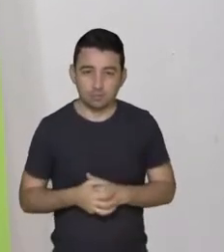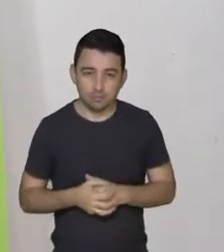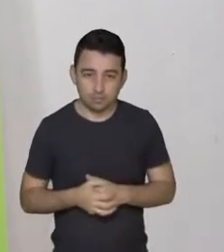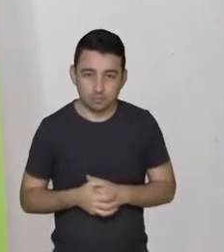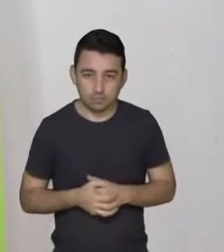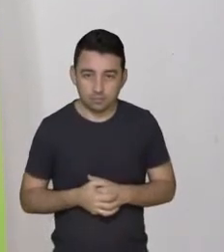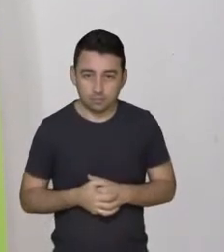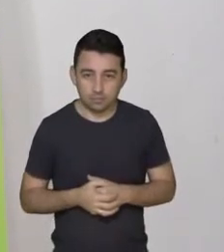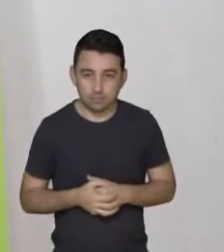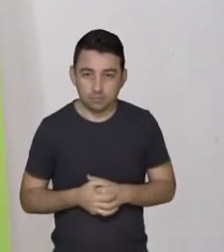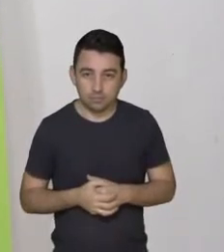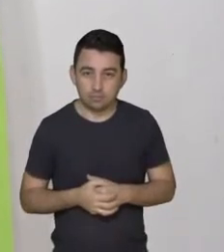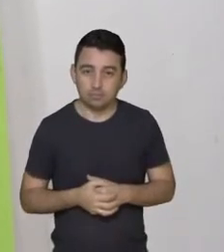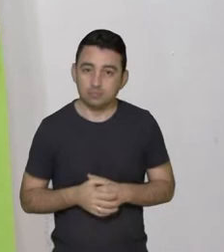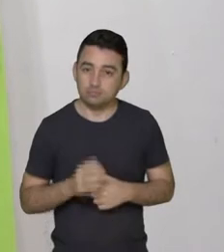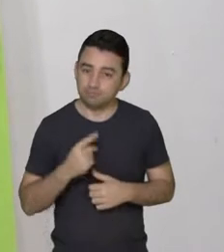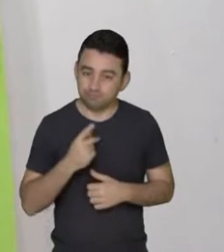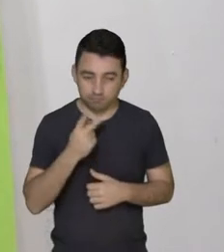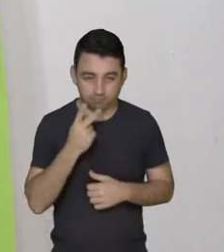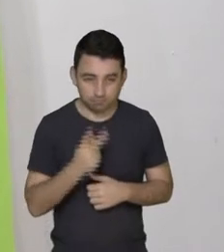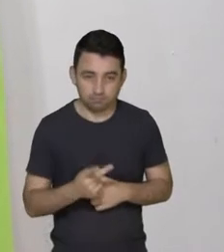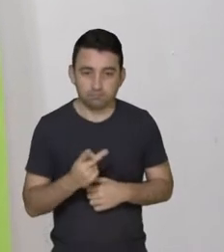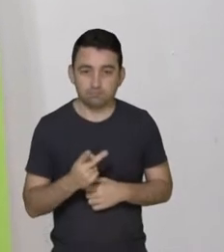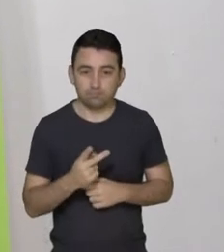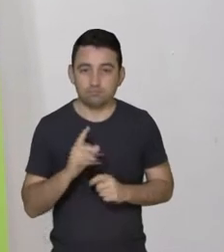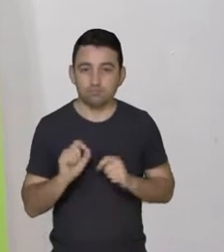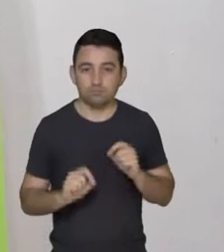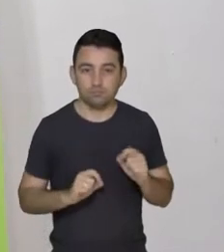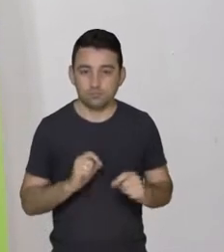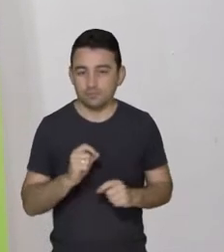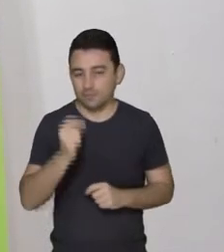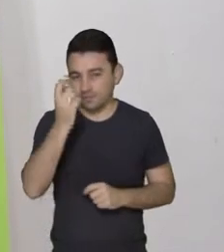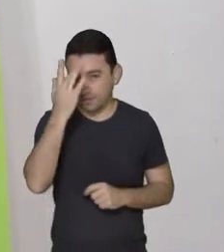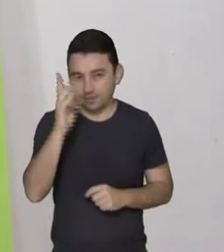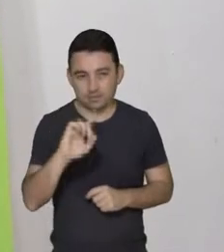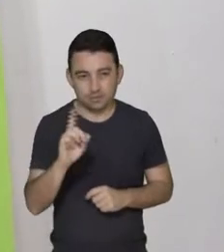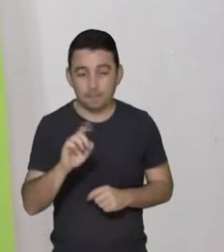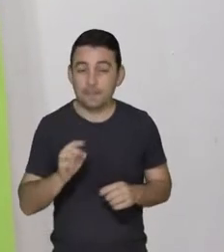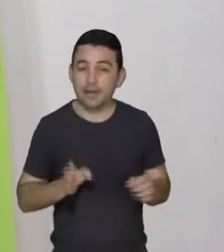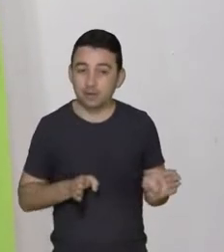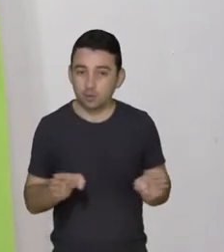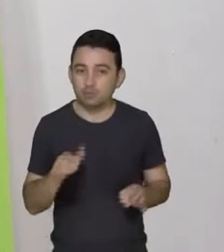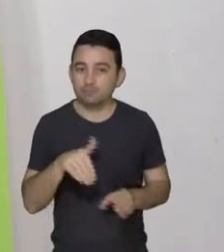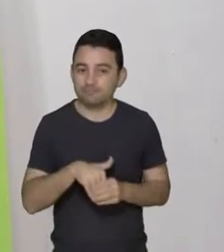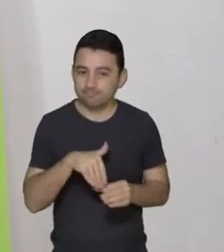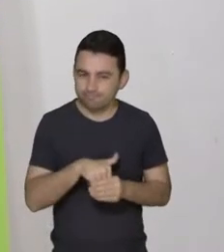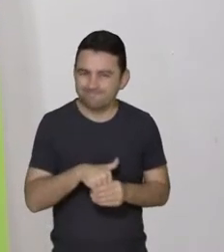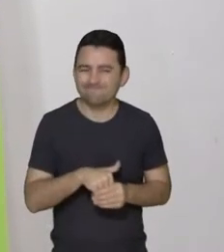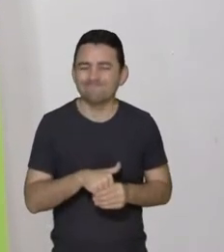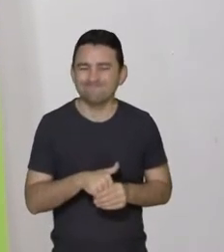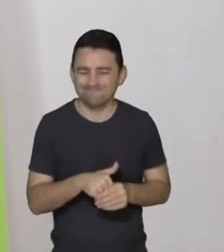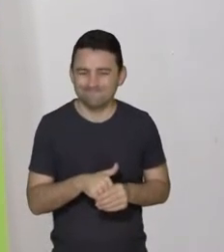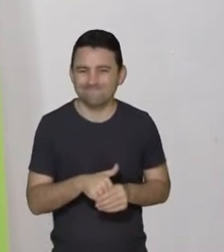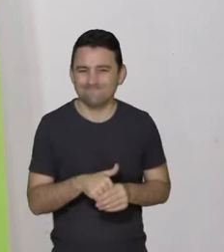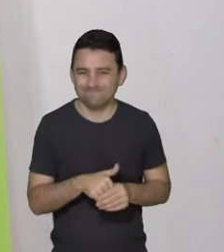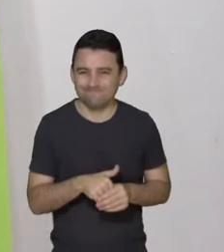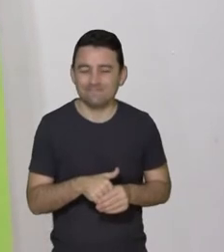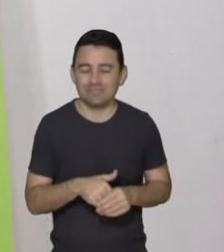e não vou dizer que que é algo fácil né o período eleitoral né é desgastante